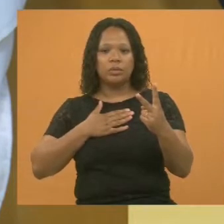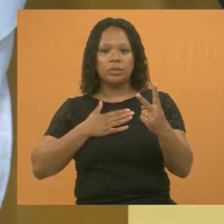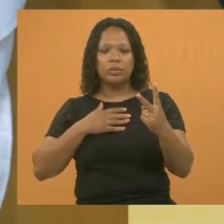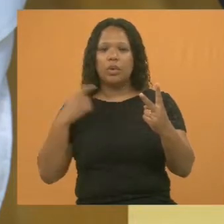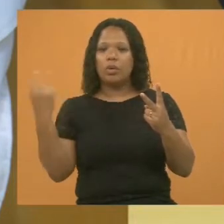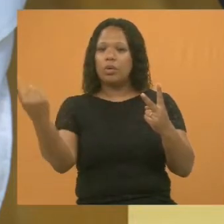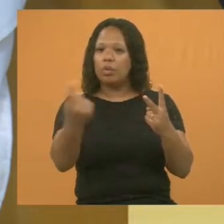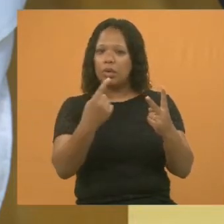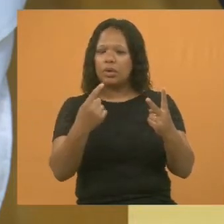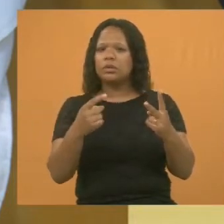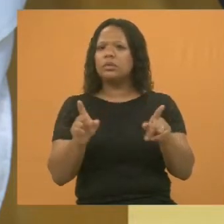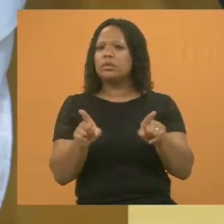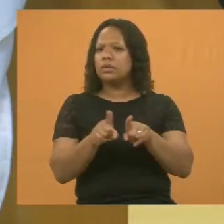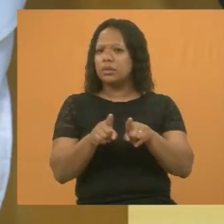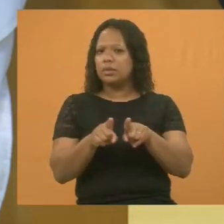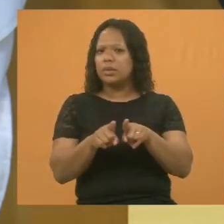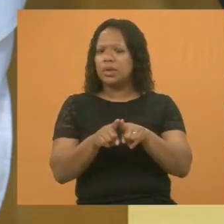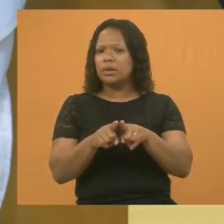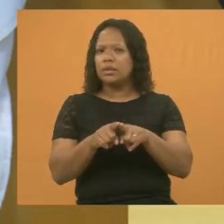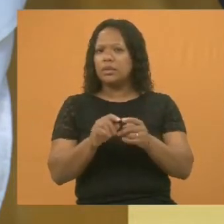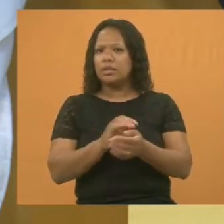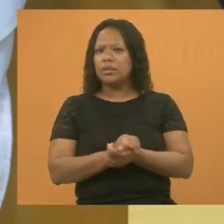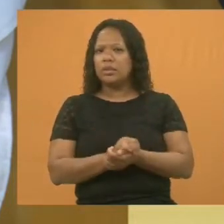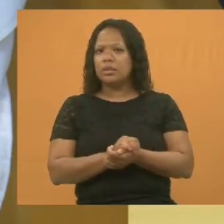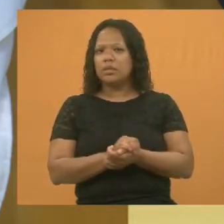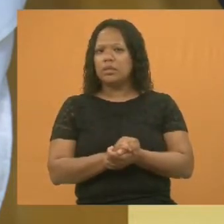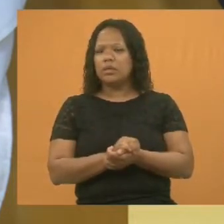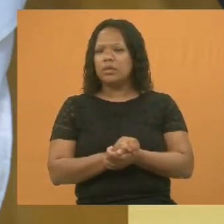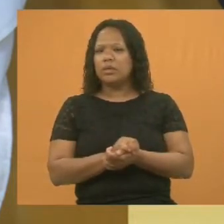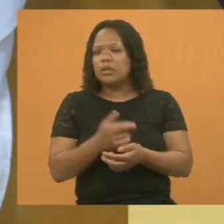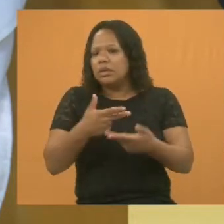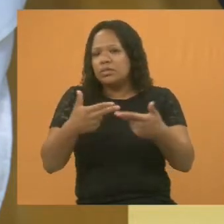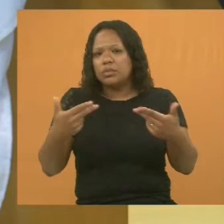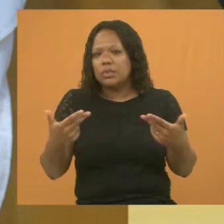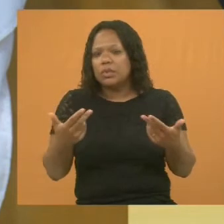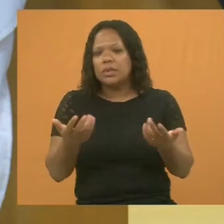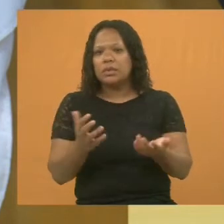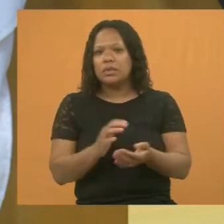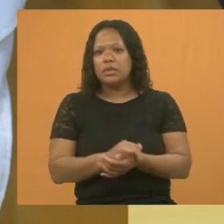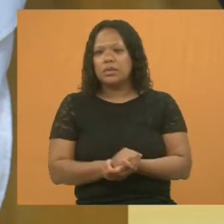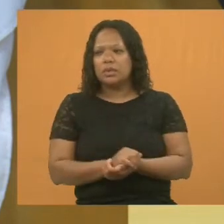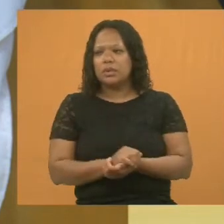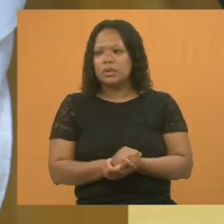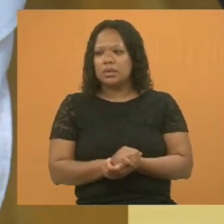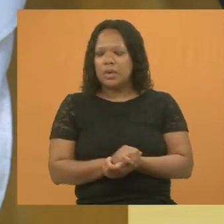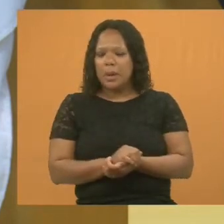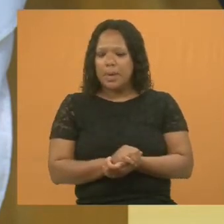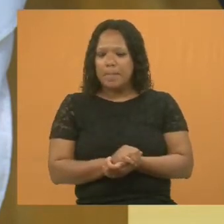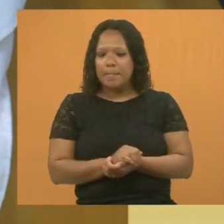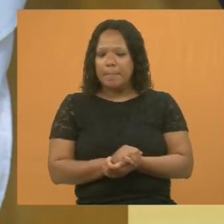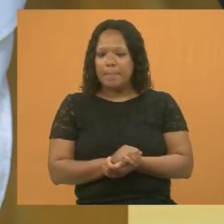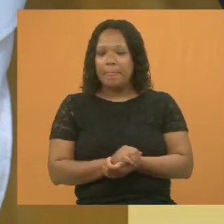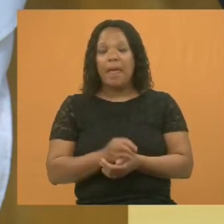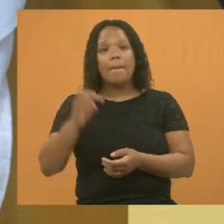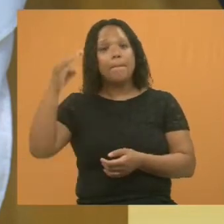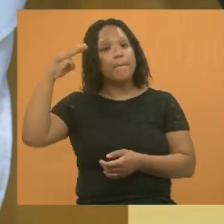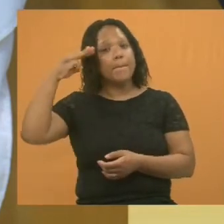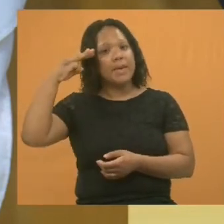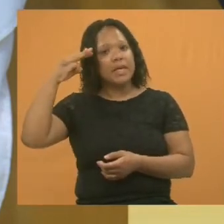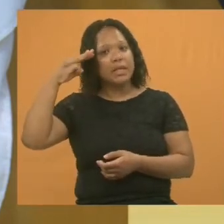nós também temos o nosso aspecto imaterial, a nossa